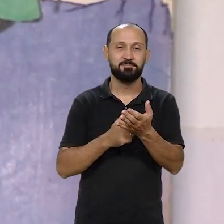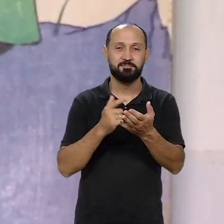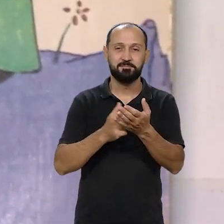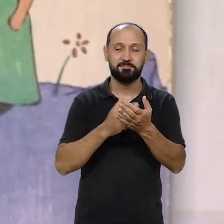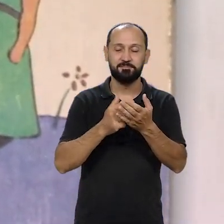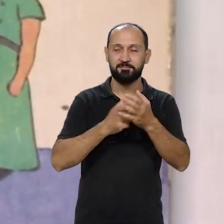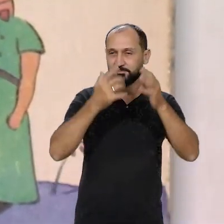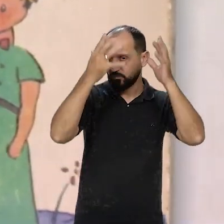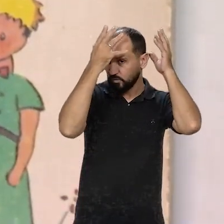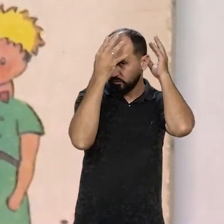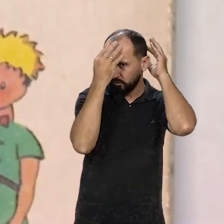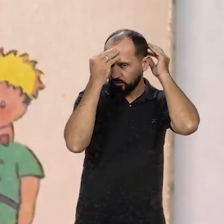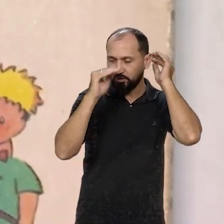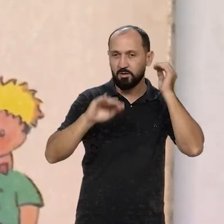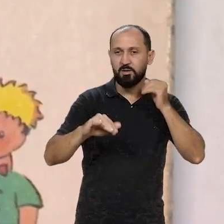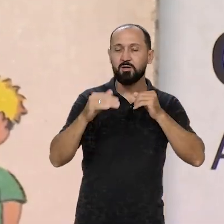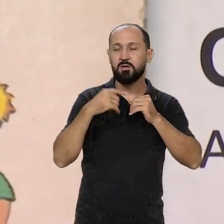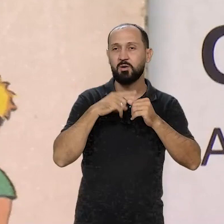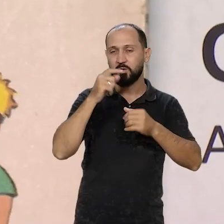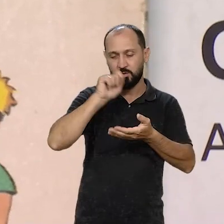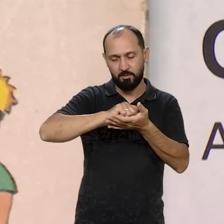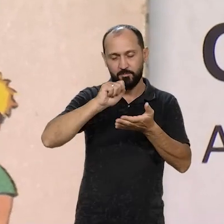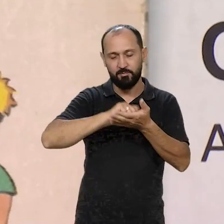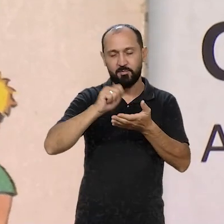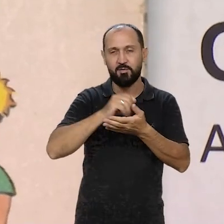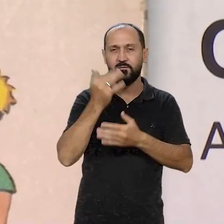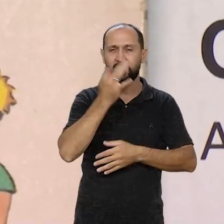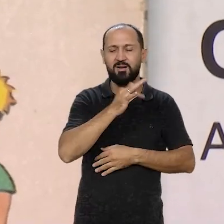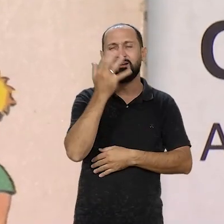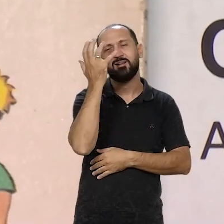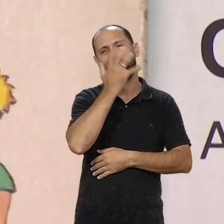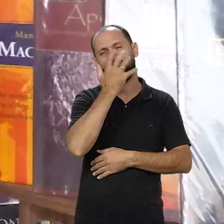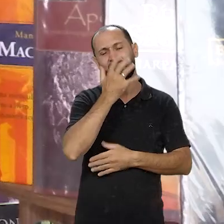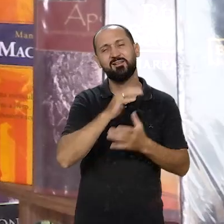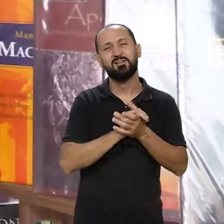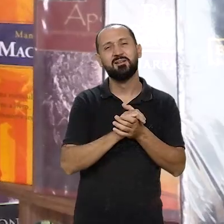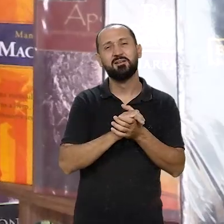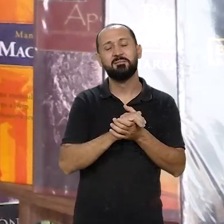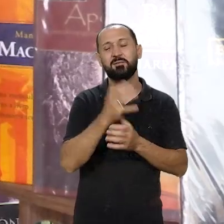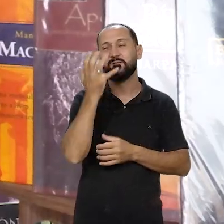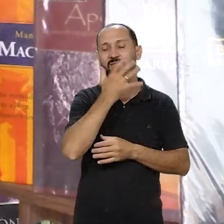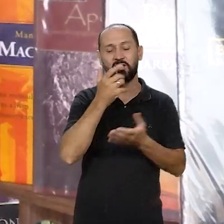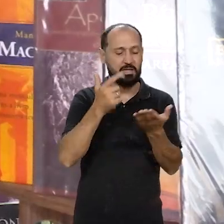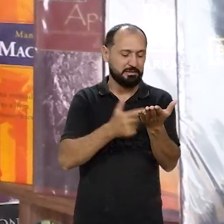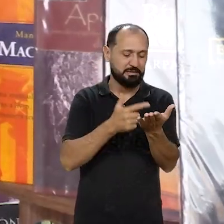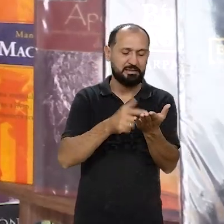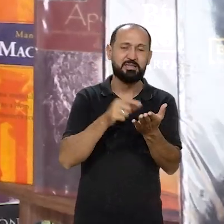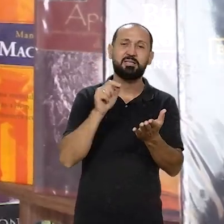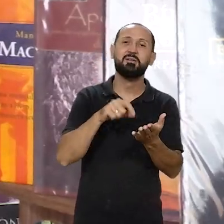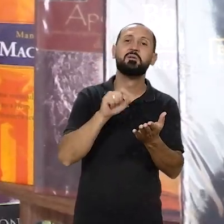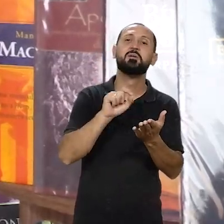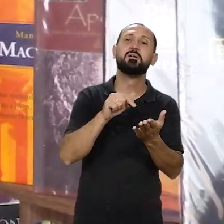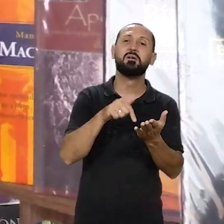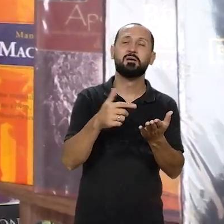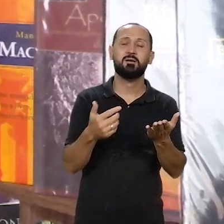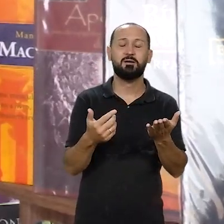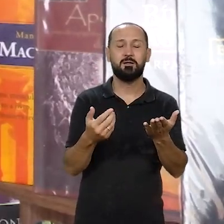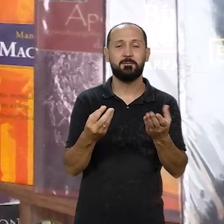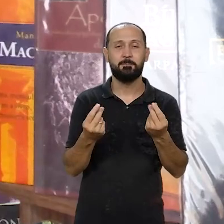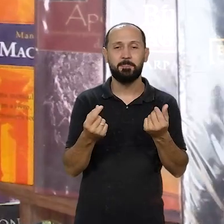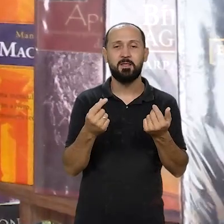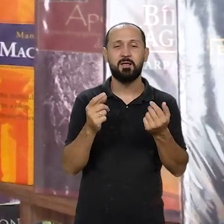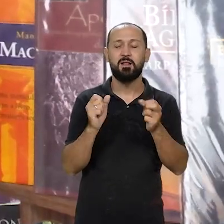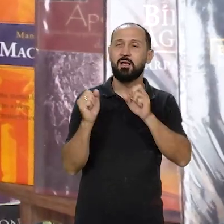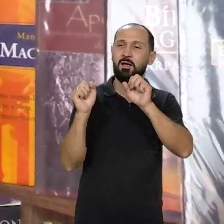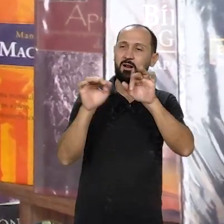O livro O Pequeno Príncipe, que o autor é francês, ele é lindo. E o mais bonito deste livro, além